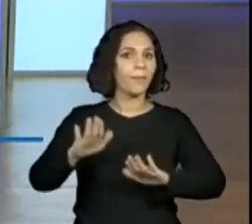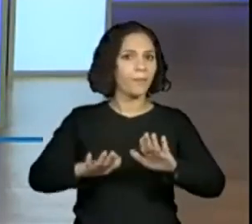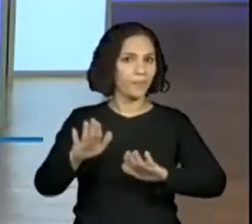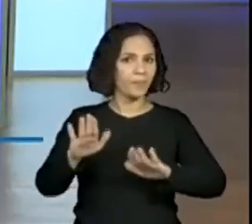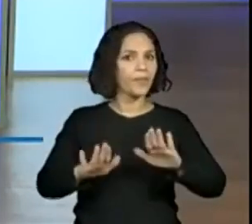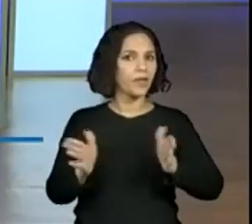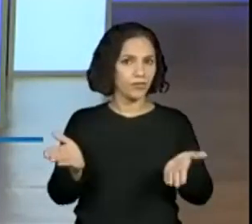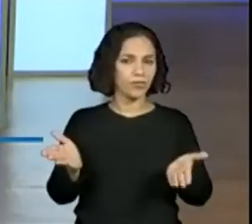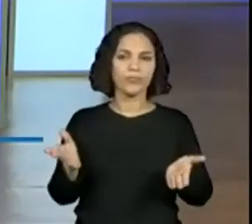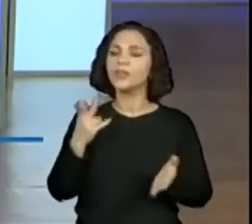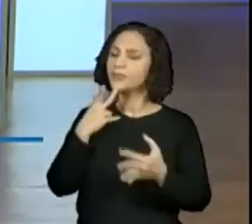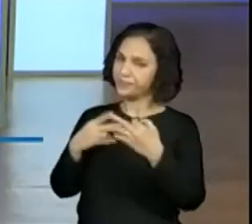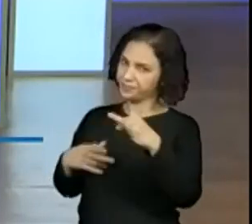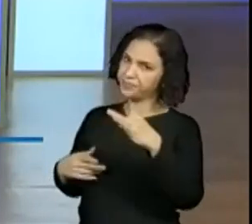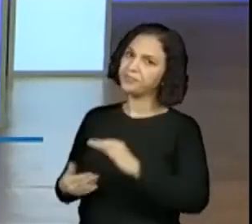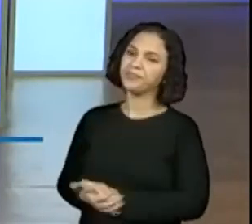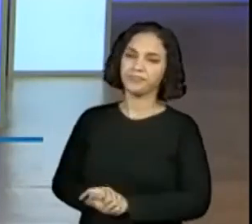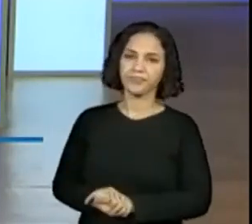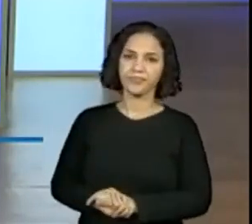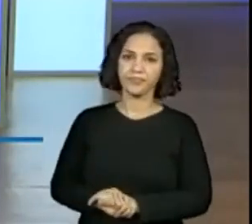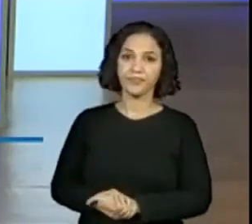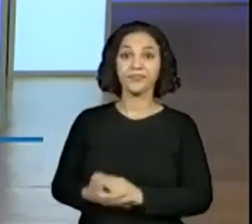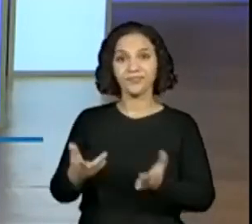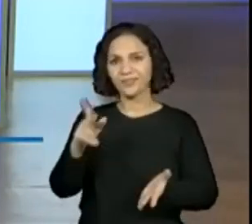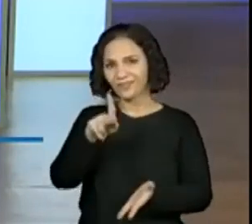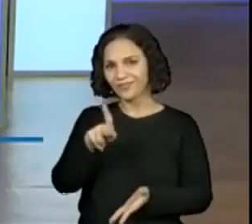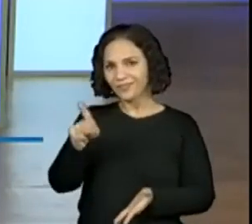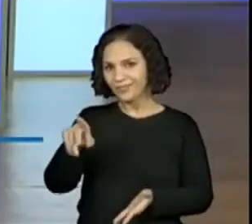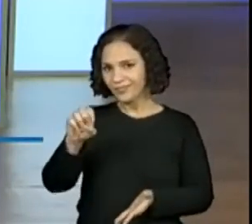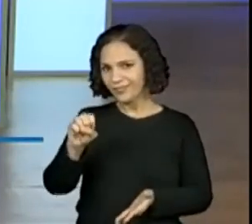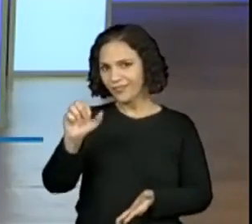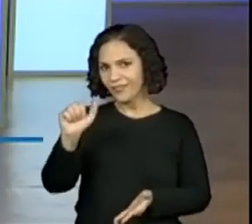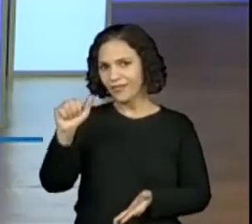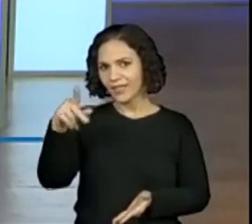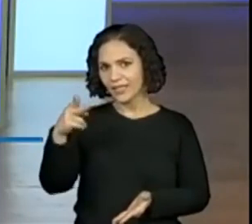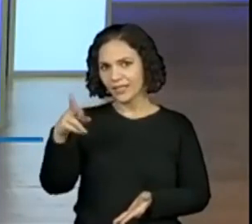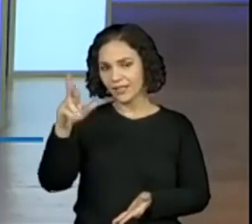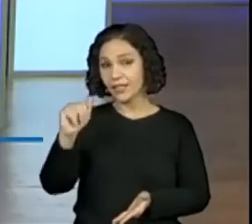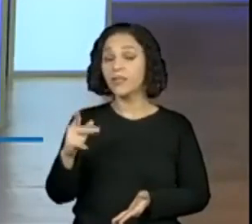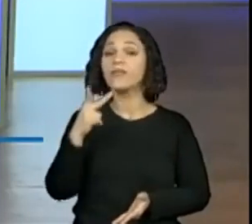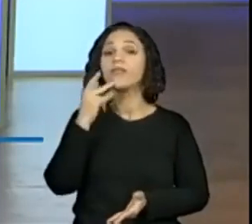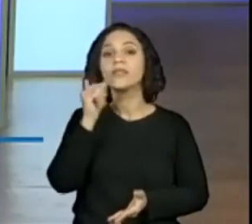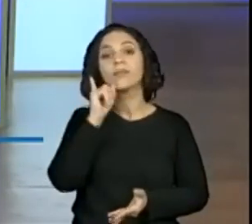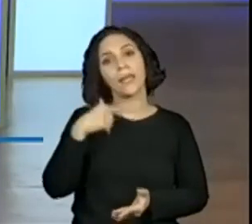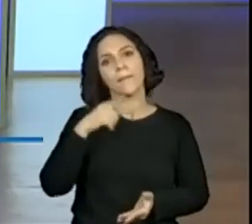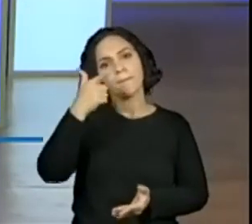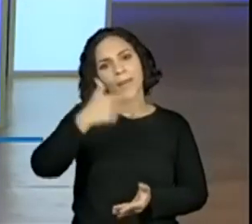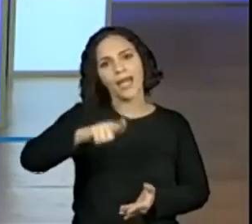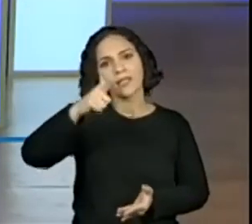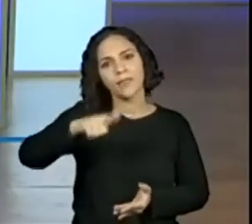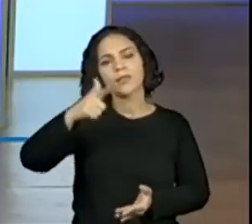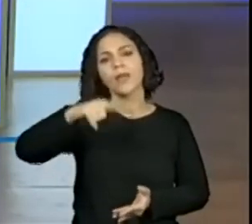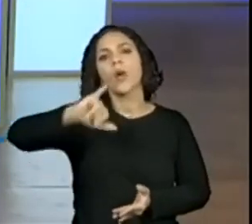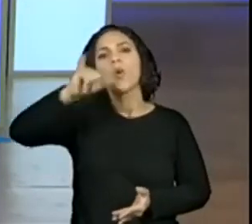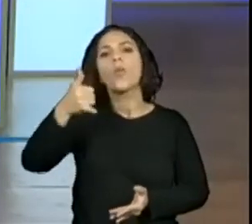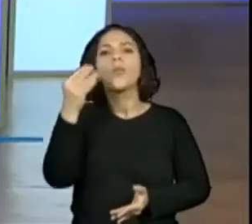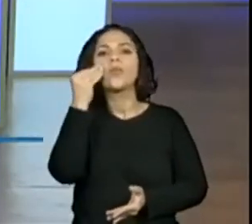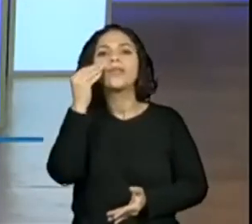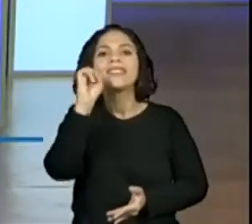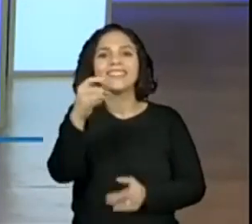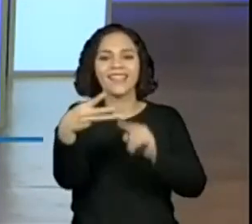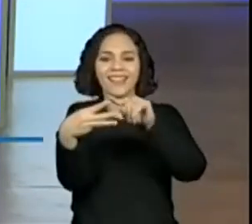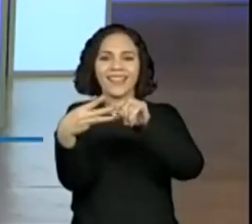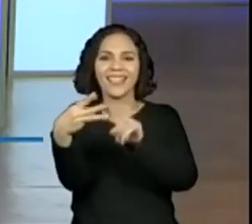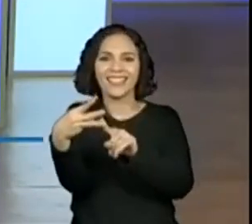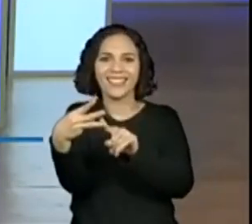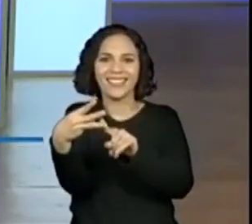isso mesmo se não tem como você ver ó Professora Sandra falou nós teremos duas possibilidades É isso mesmo isso aí também é esse